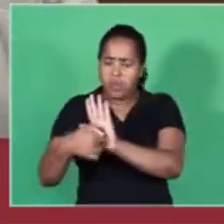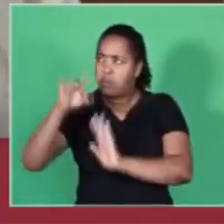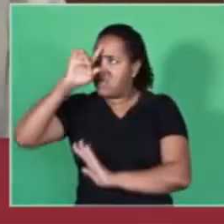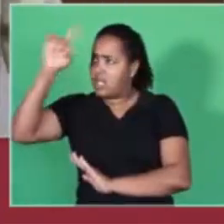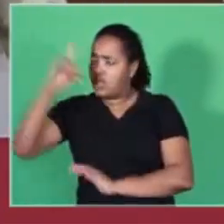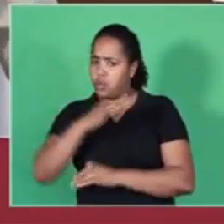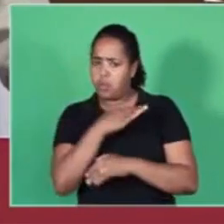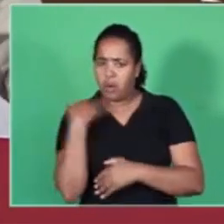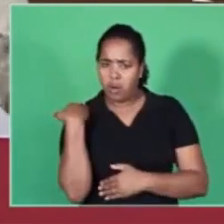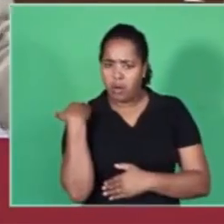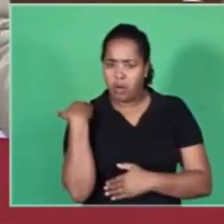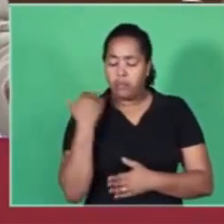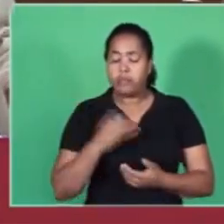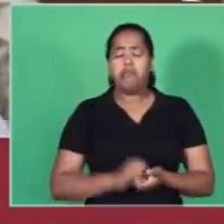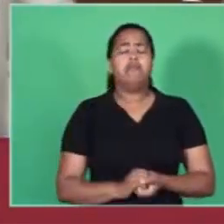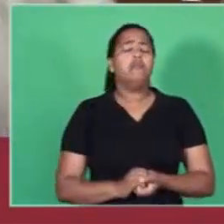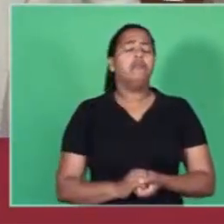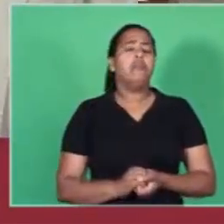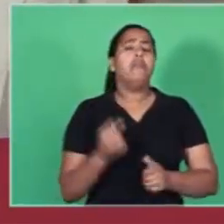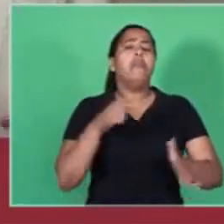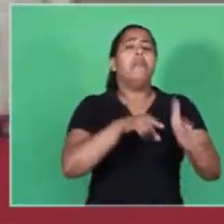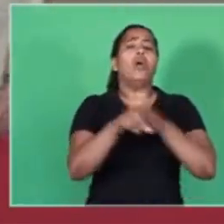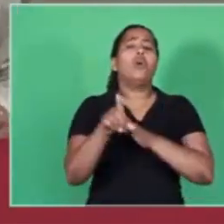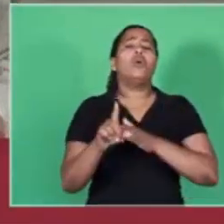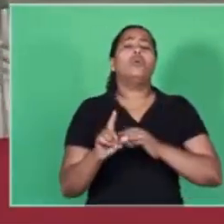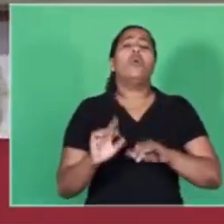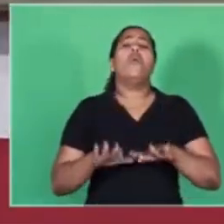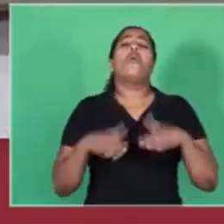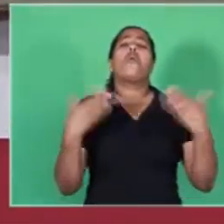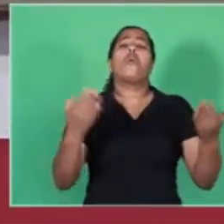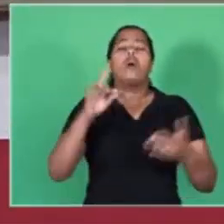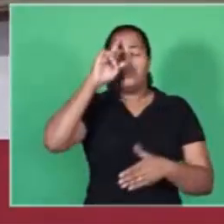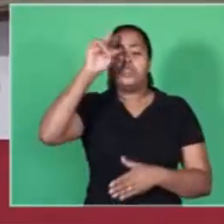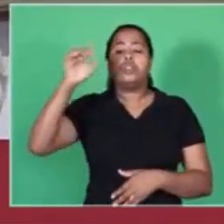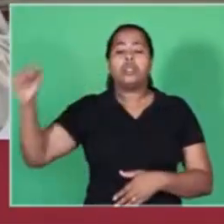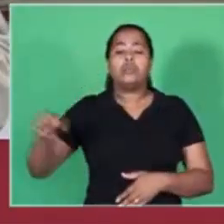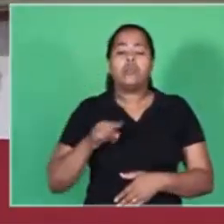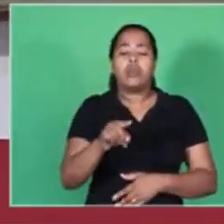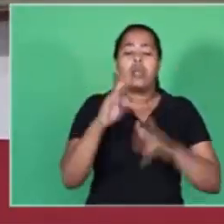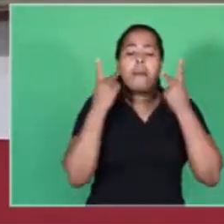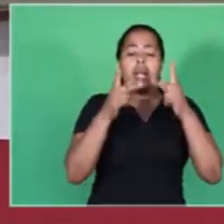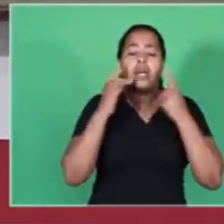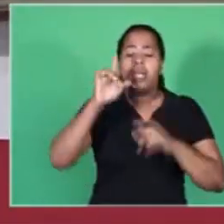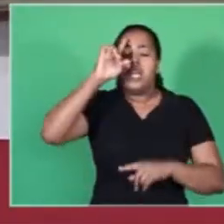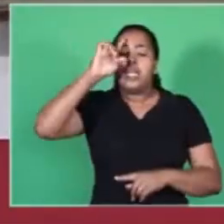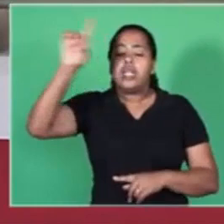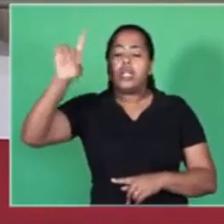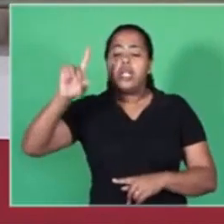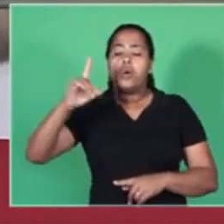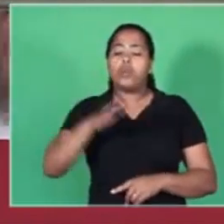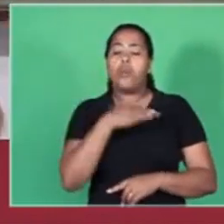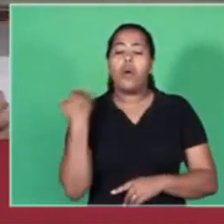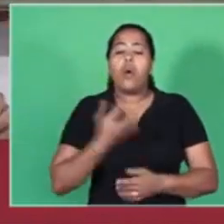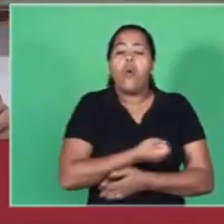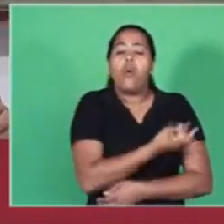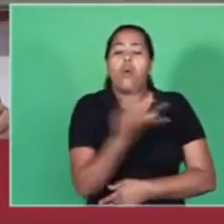irmãos. O dia que nós chegamos aqui e dizer que Deus morreu, quantos vão ficar aqui? Levanta a mão. Quantos vão ficar? Nem